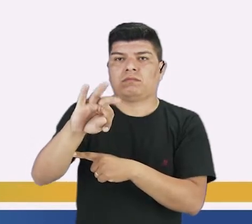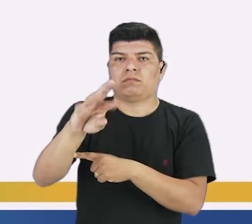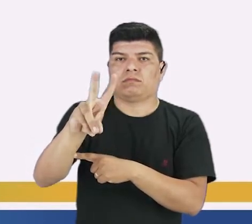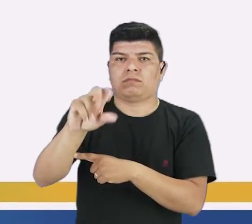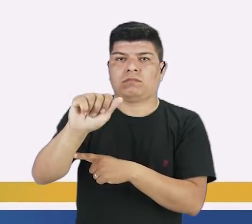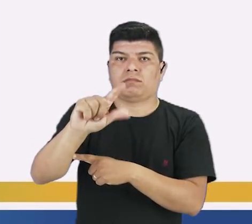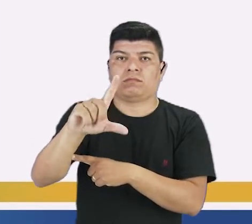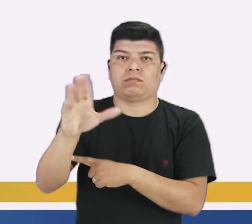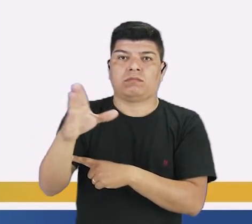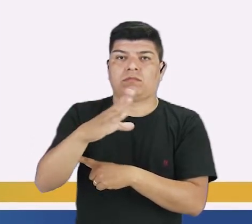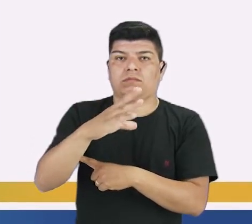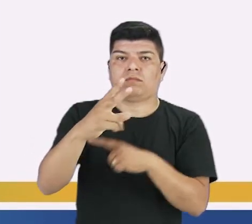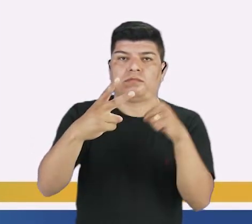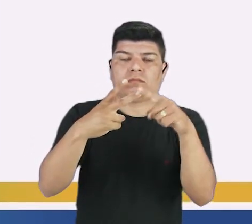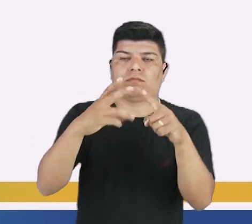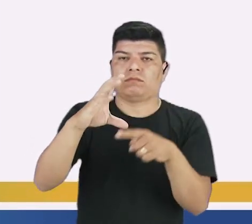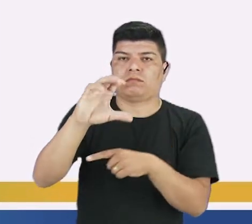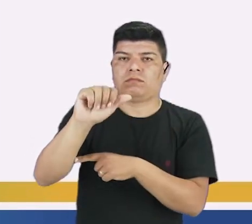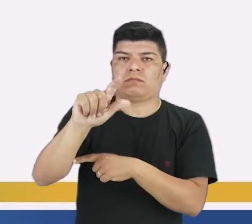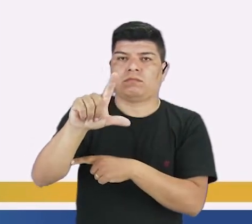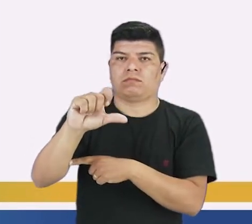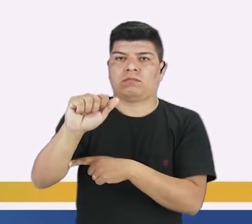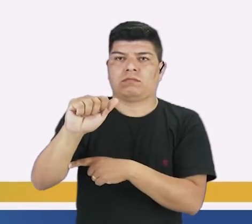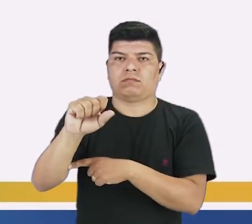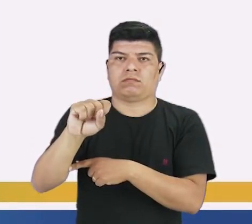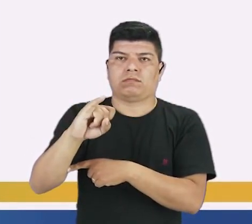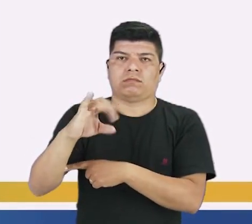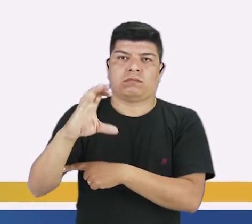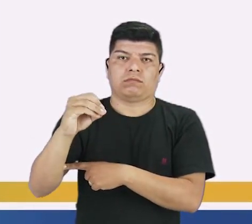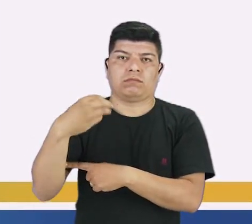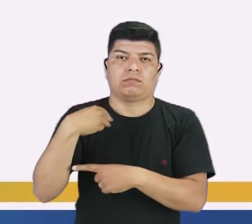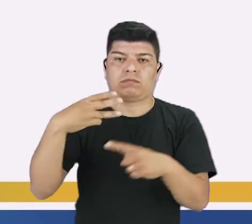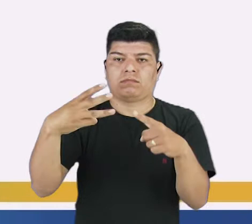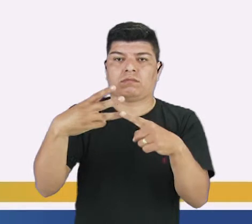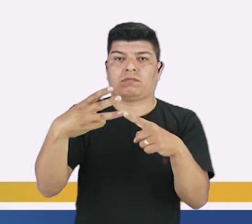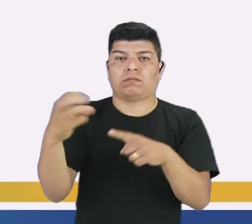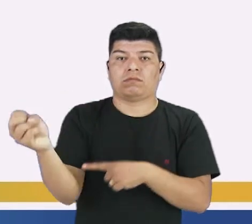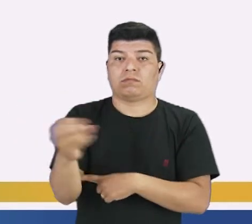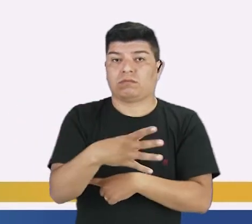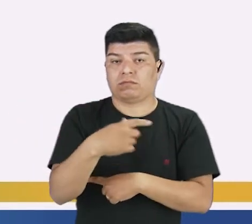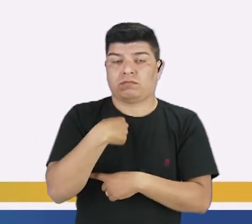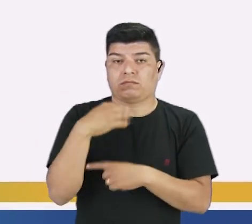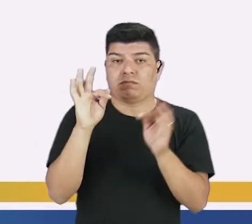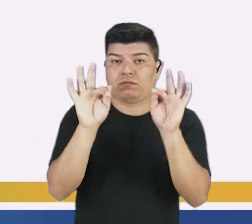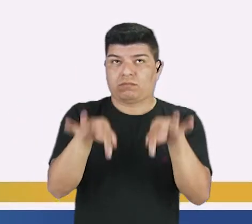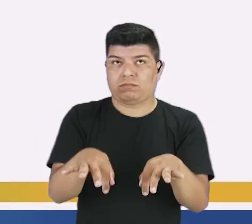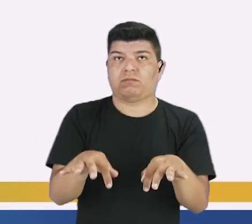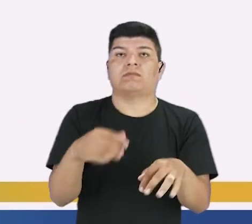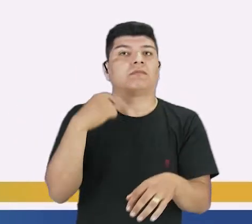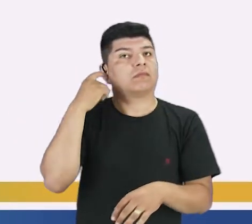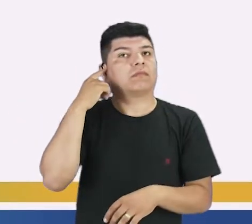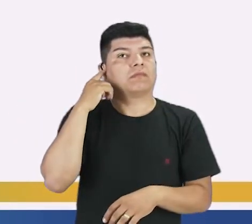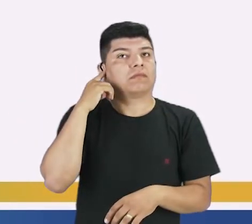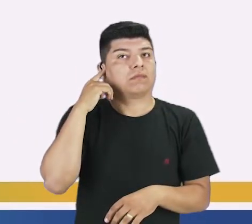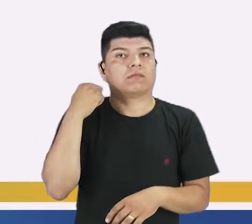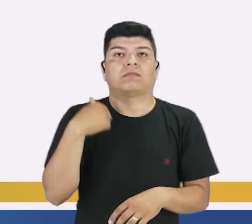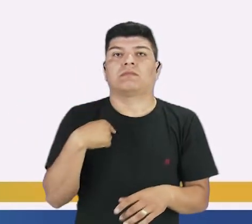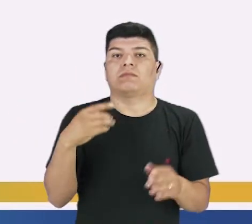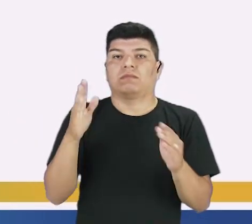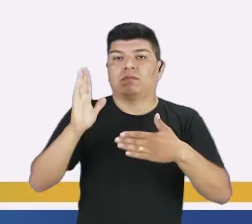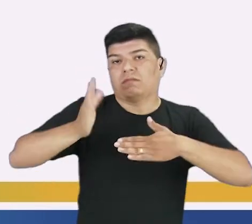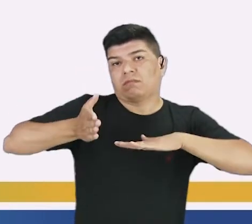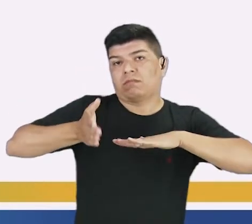e a era moderna. Tá? Nós estamos nessa era moderna, óbvio, lá no finalzinho, na